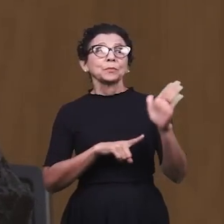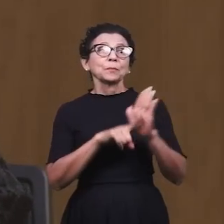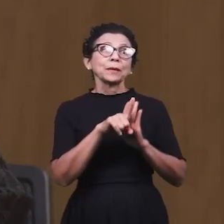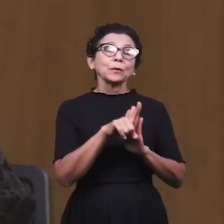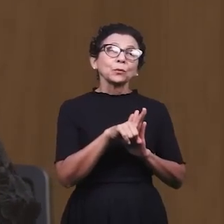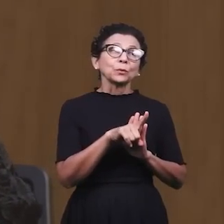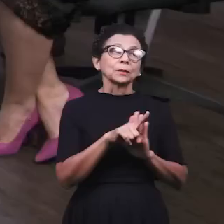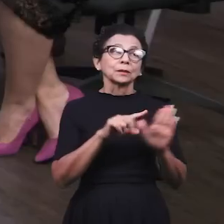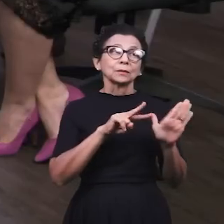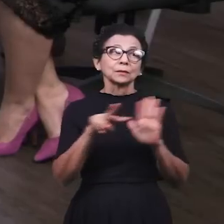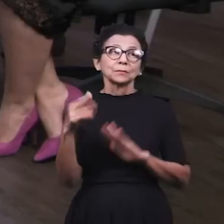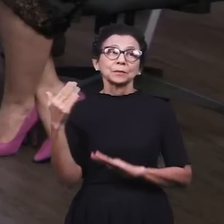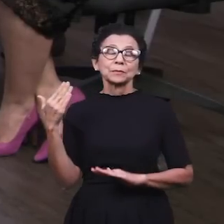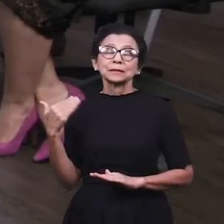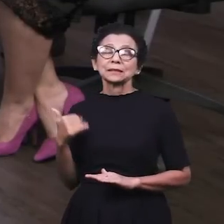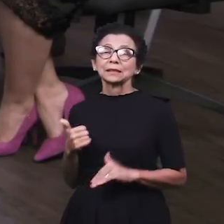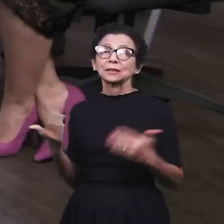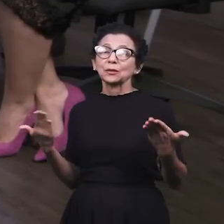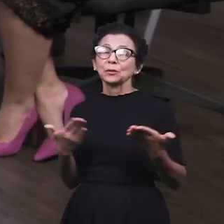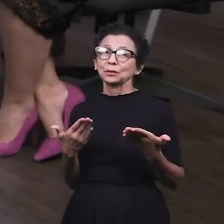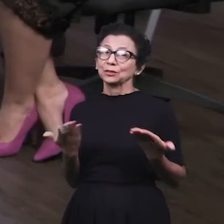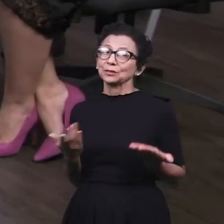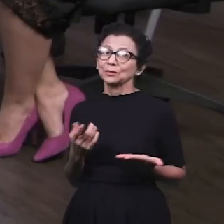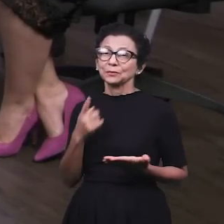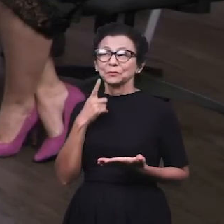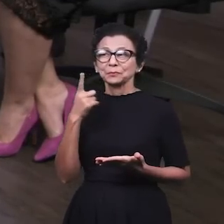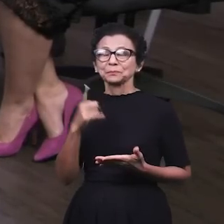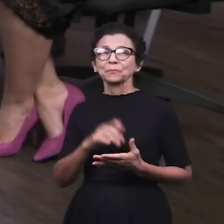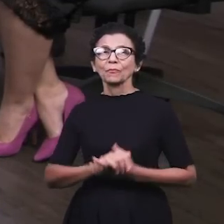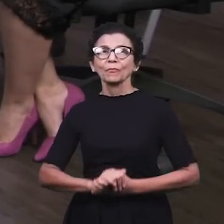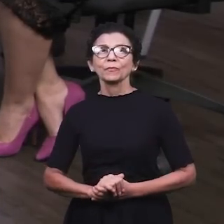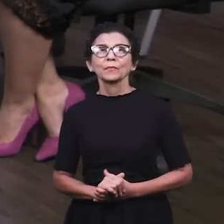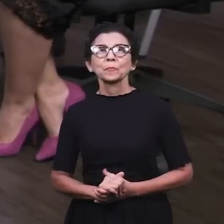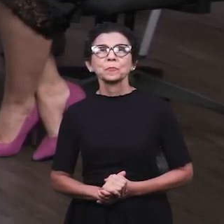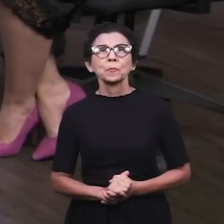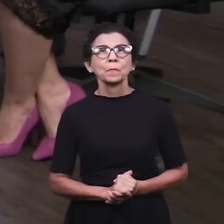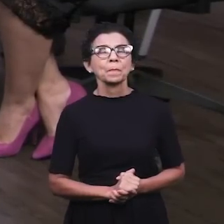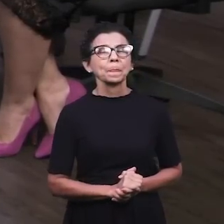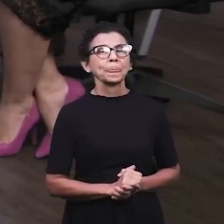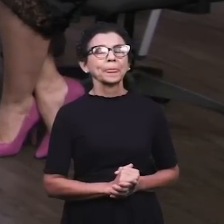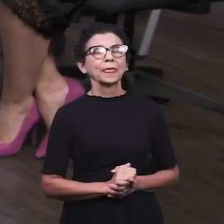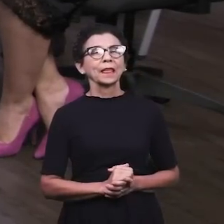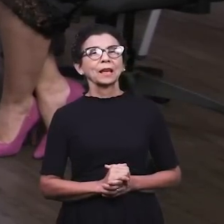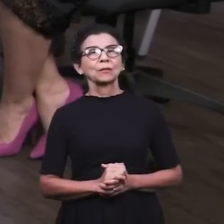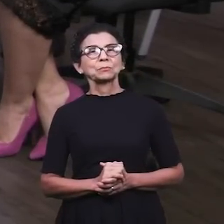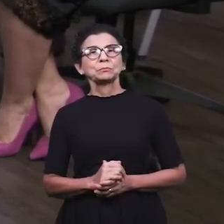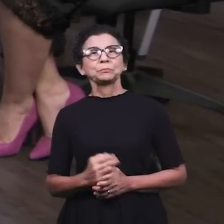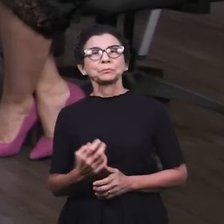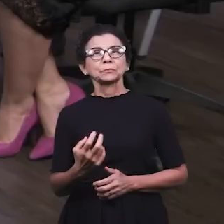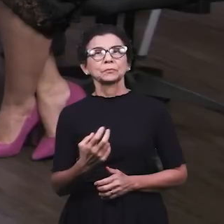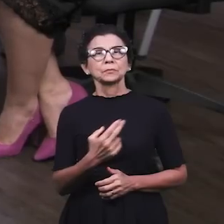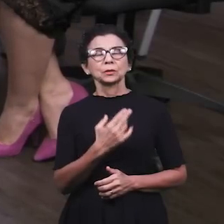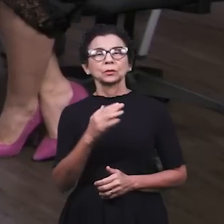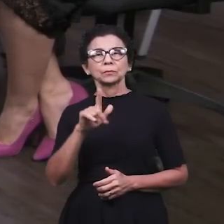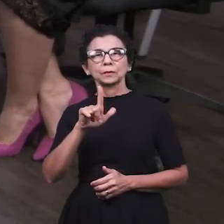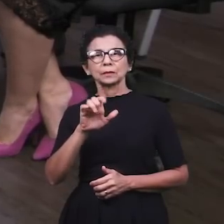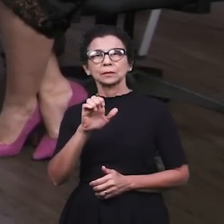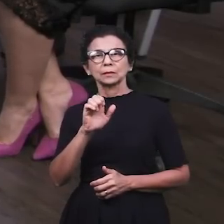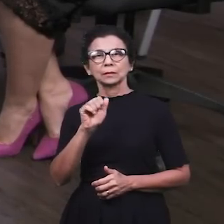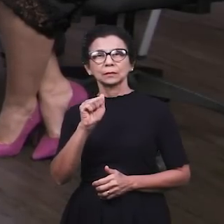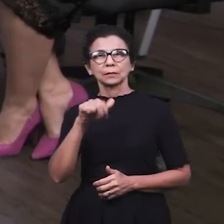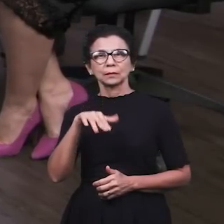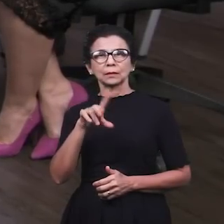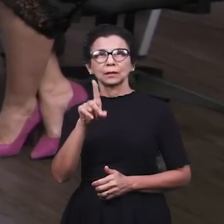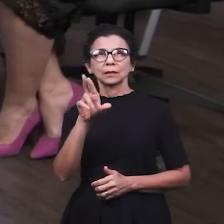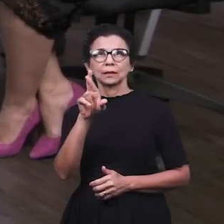chegou. Quem vai fazer a pergunta é a Leandra. A paz Senhor, eu me chamo Leandra Mel, eu sou da igreja de Apiacá